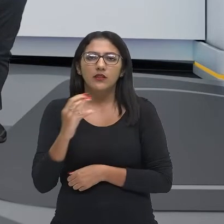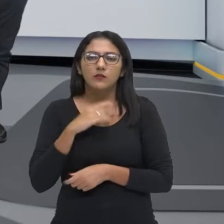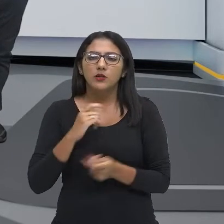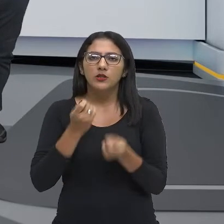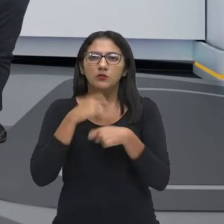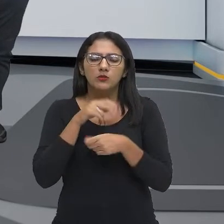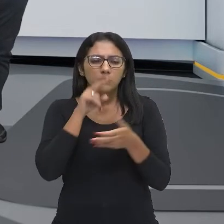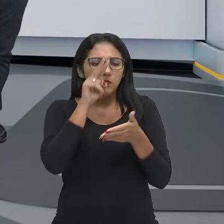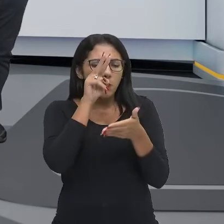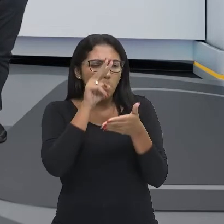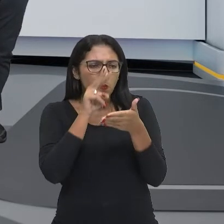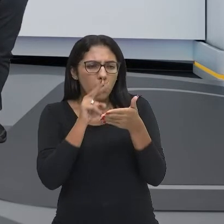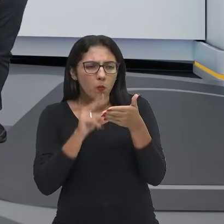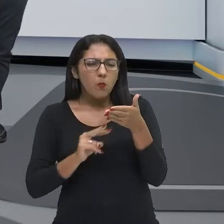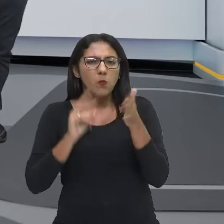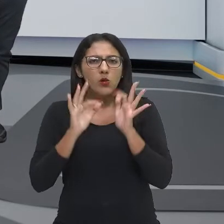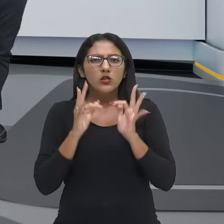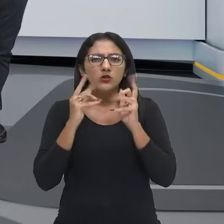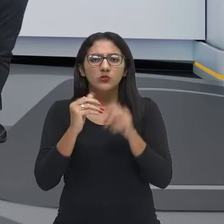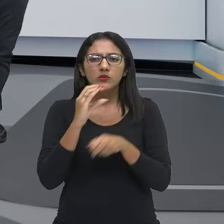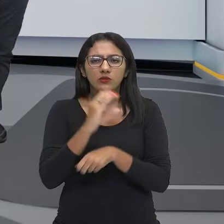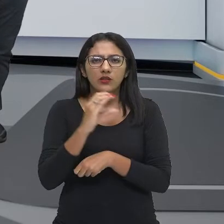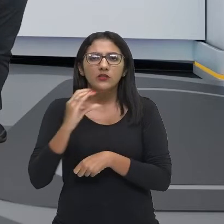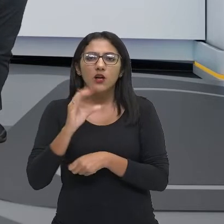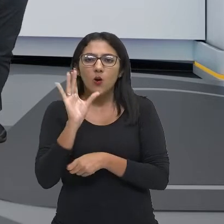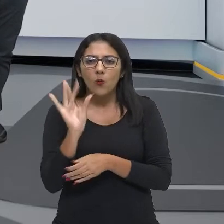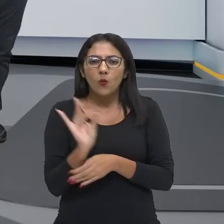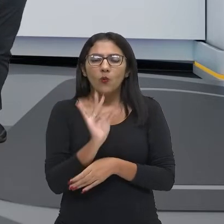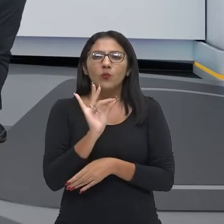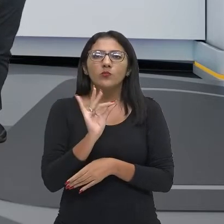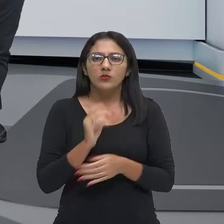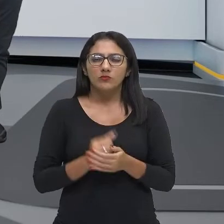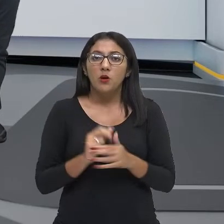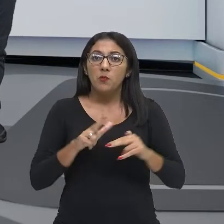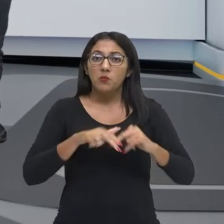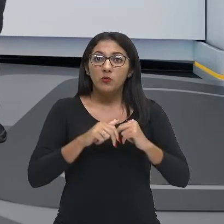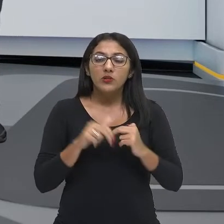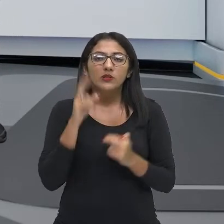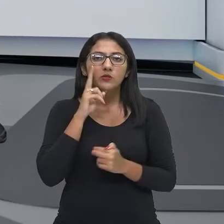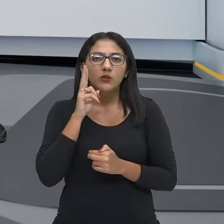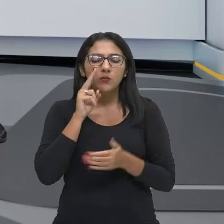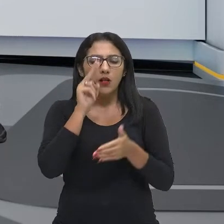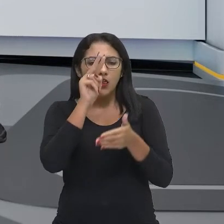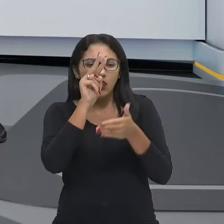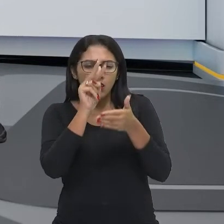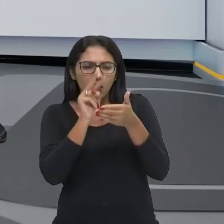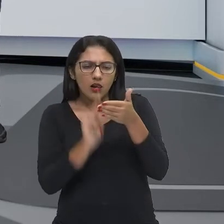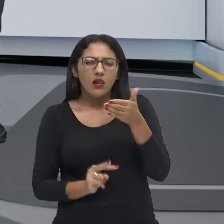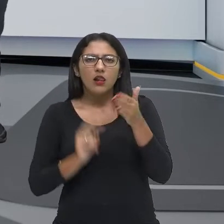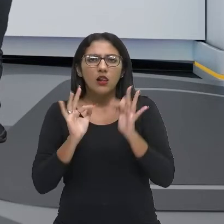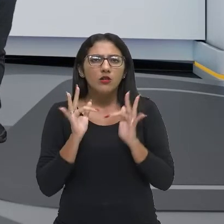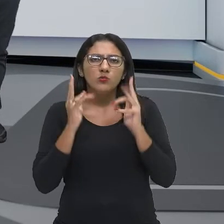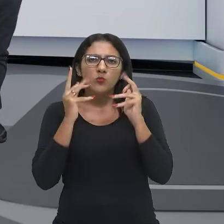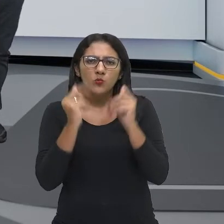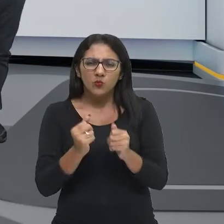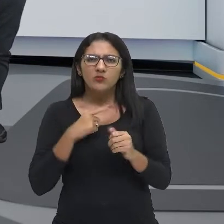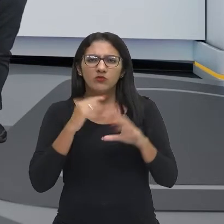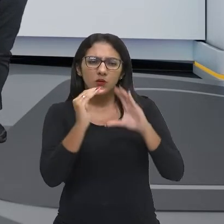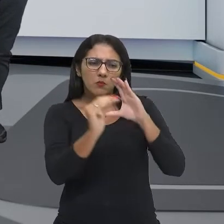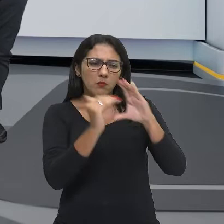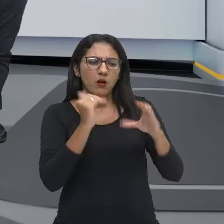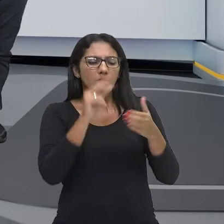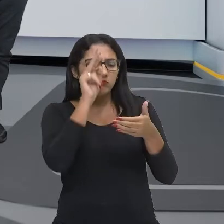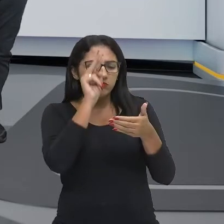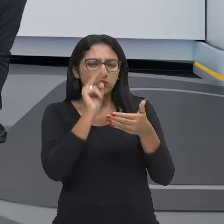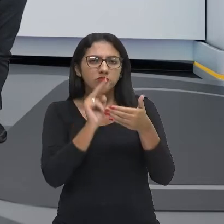histórico do que se trata o e-mail. Nesses casos, lembre-se sempre de ler todo o conteúdo que lhe foi encaminhado